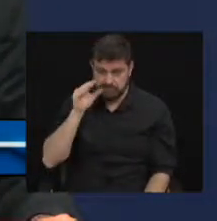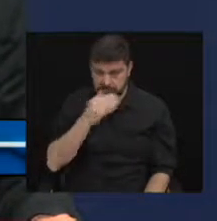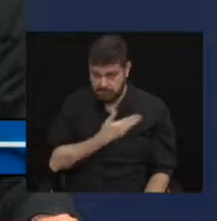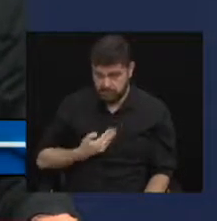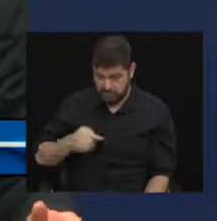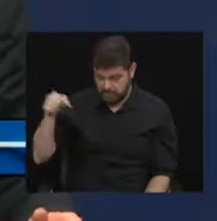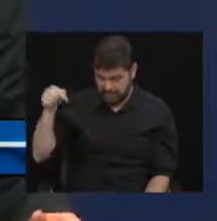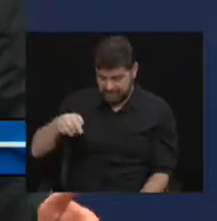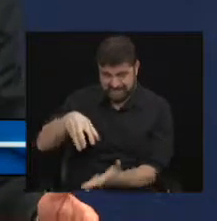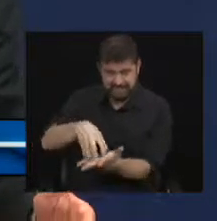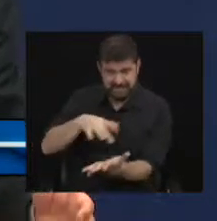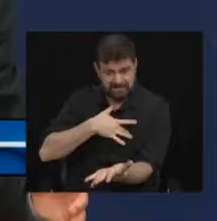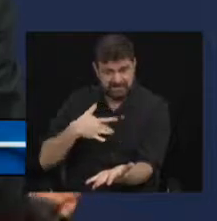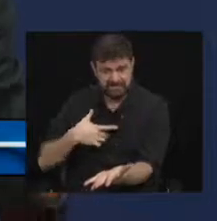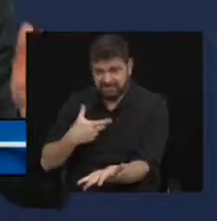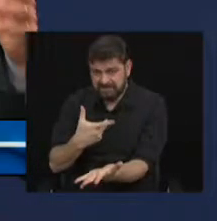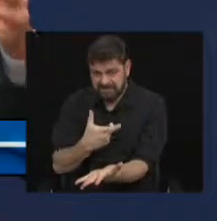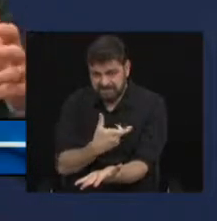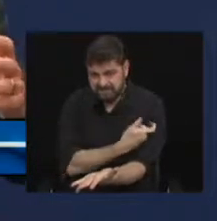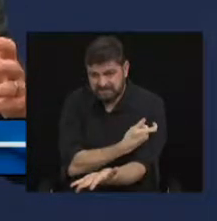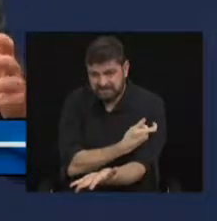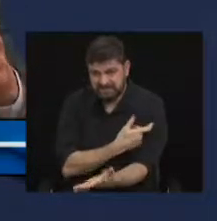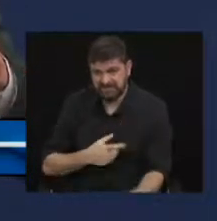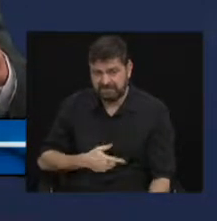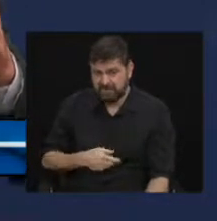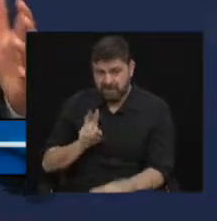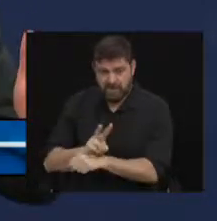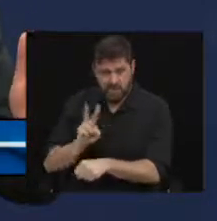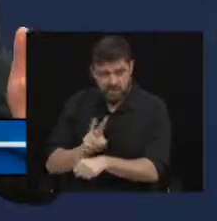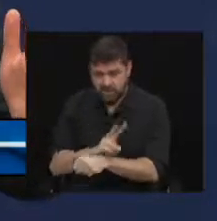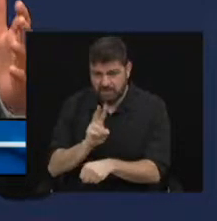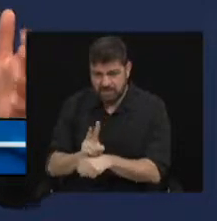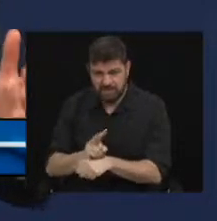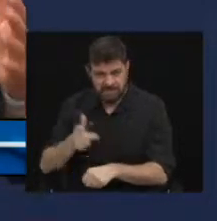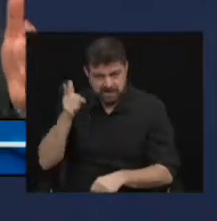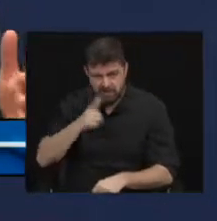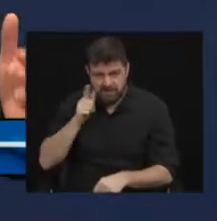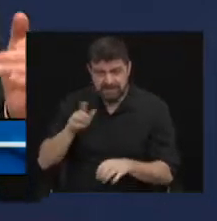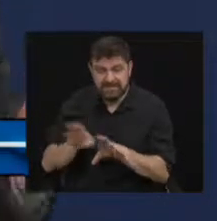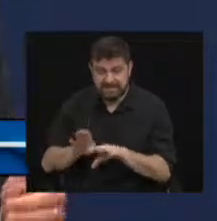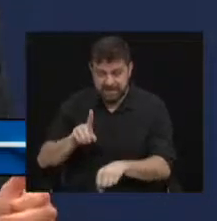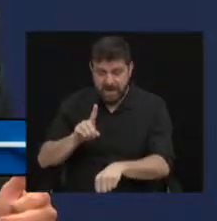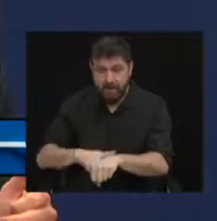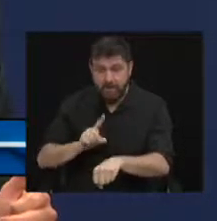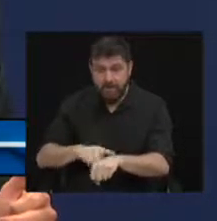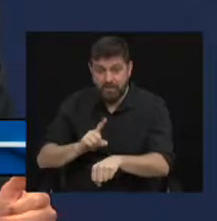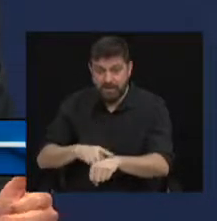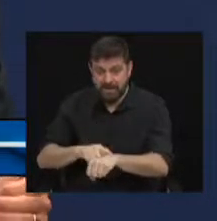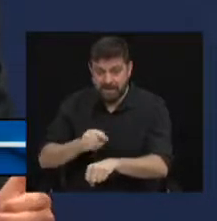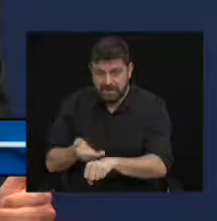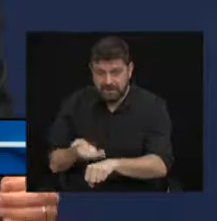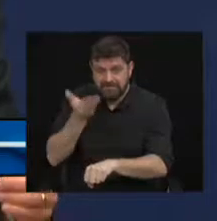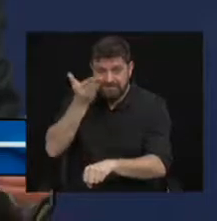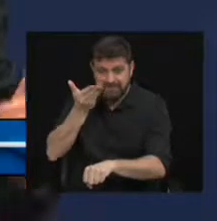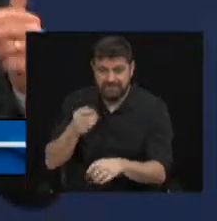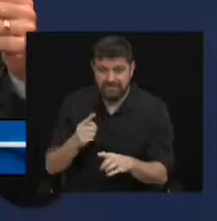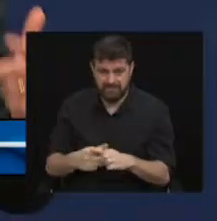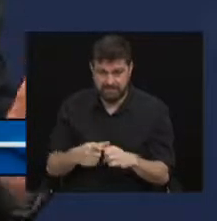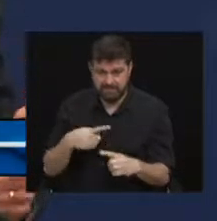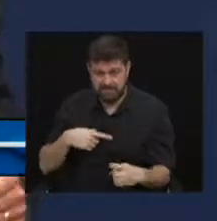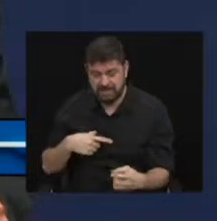horário de funcionamento e de trabalho dos permissionários e dos carregadores